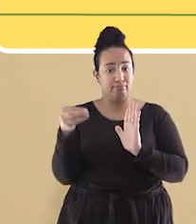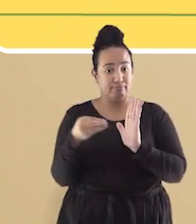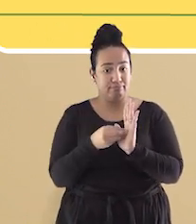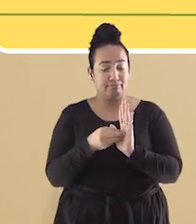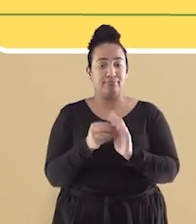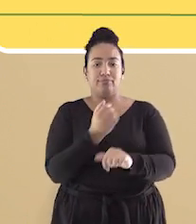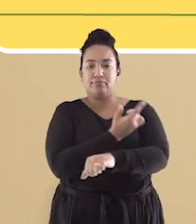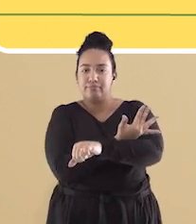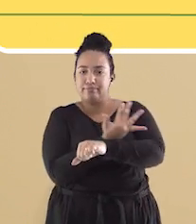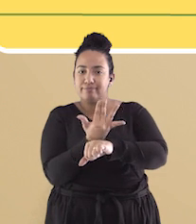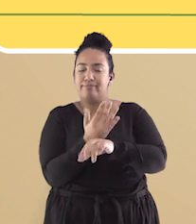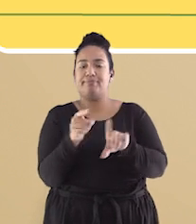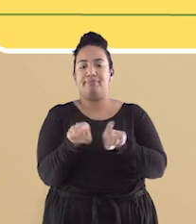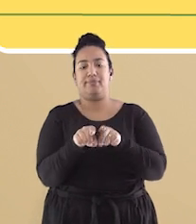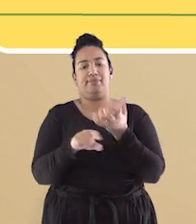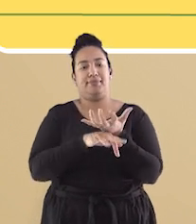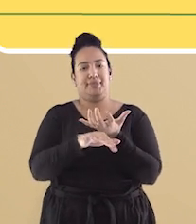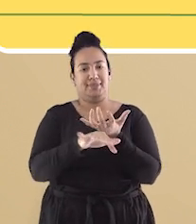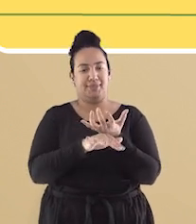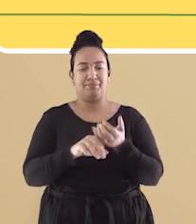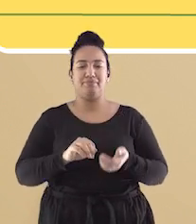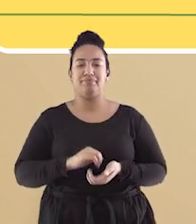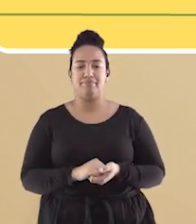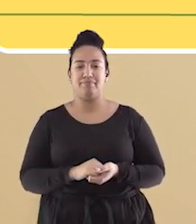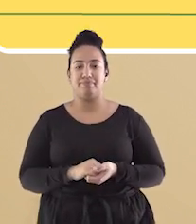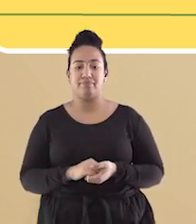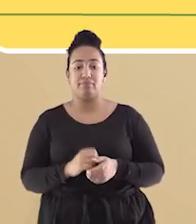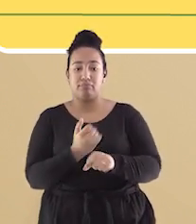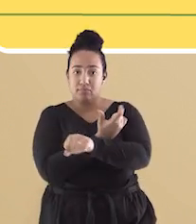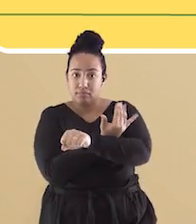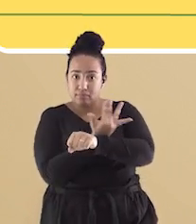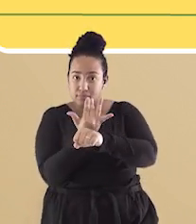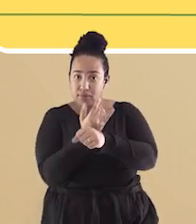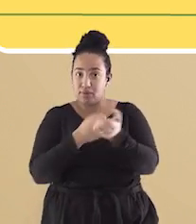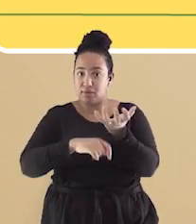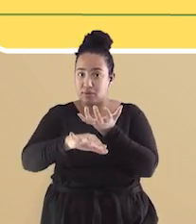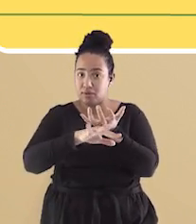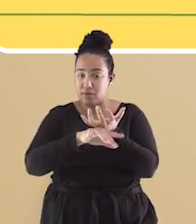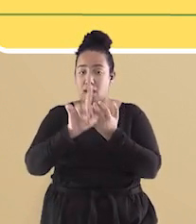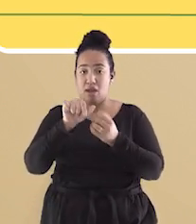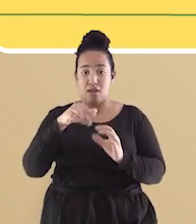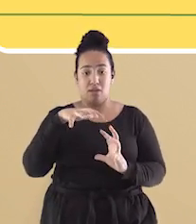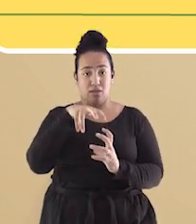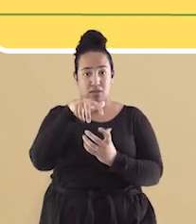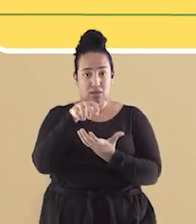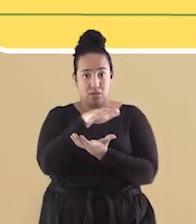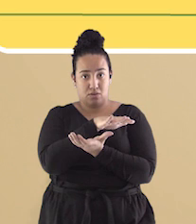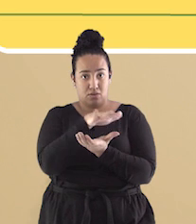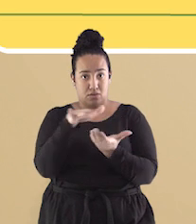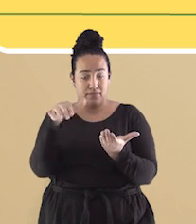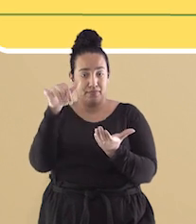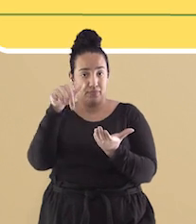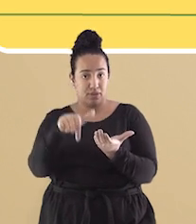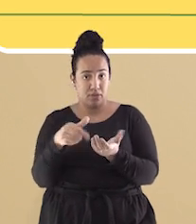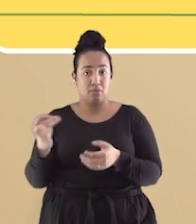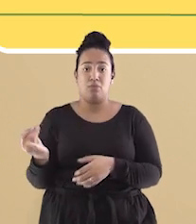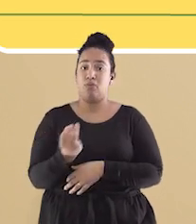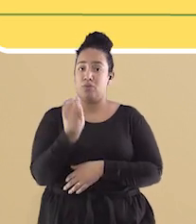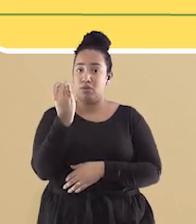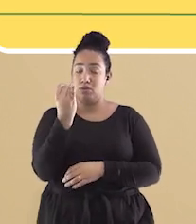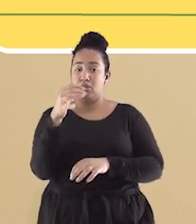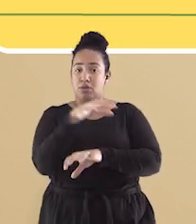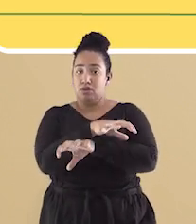importante preservarmos? Assim também são os manguezais. Vamos entender a importância deles?